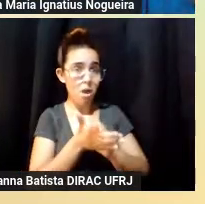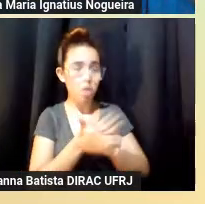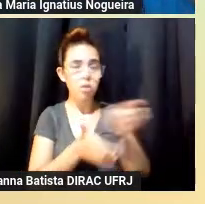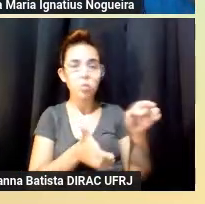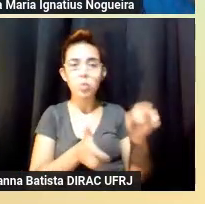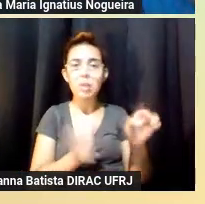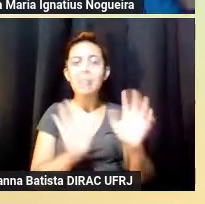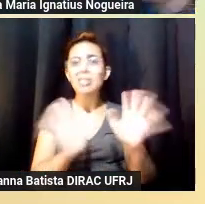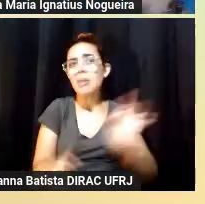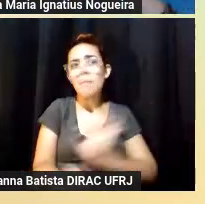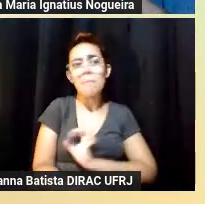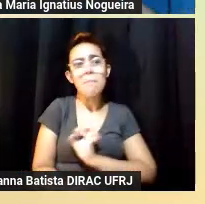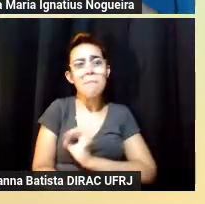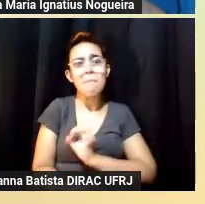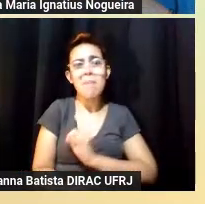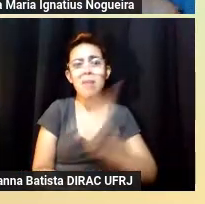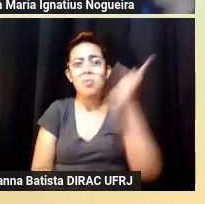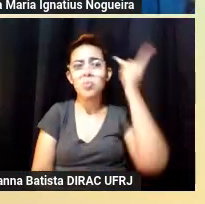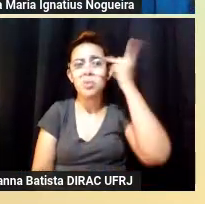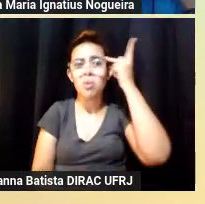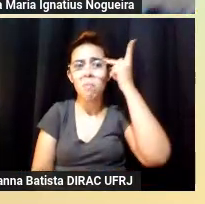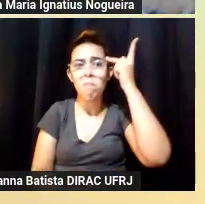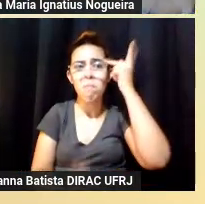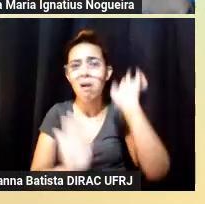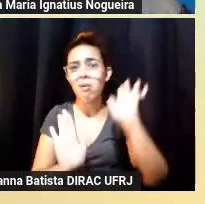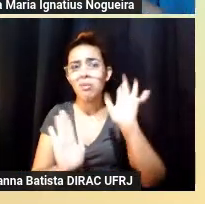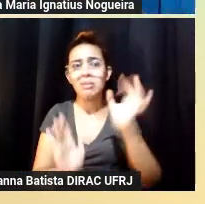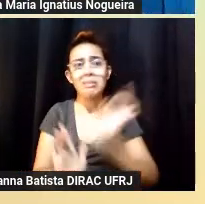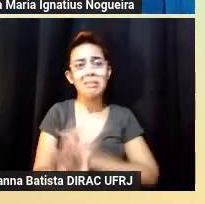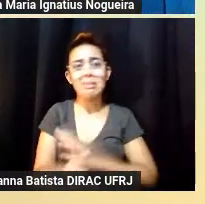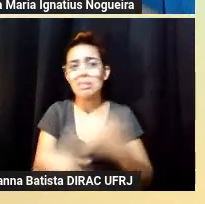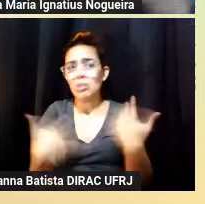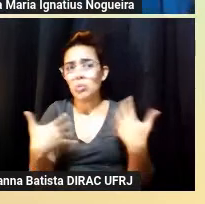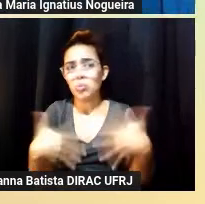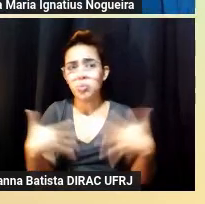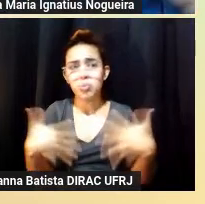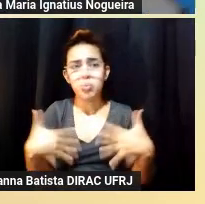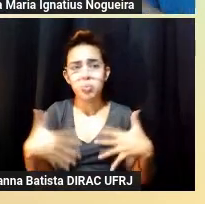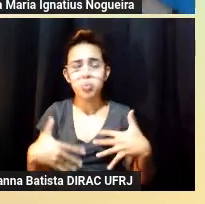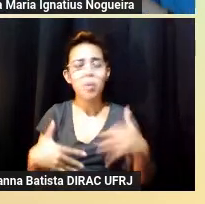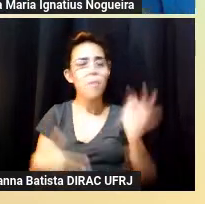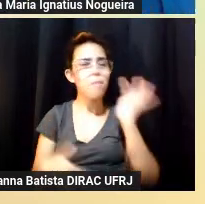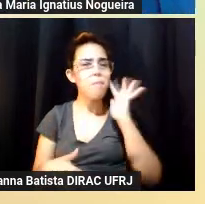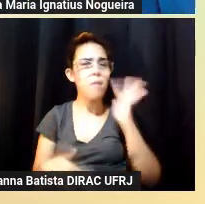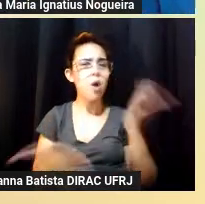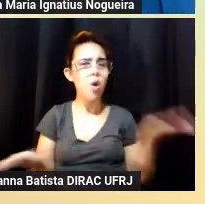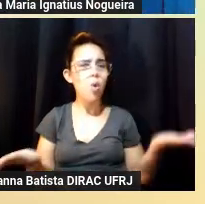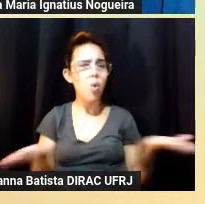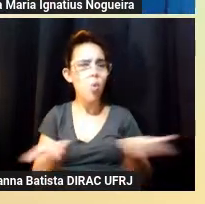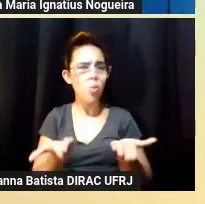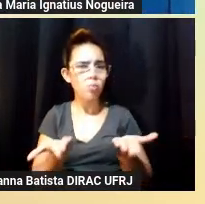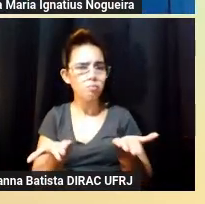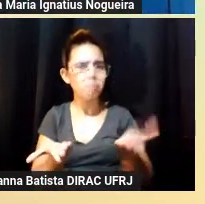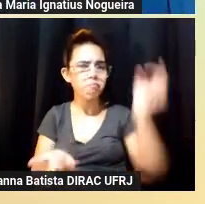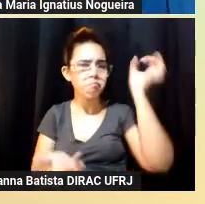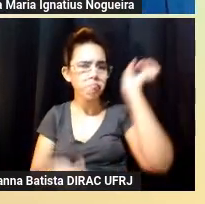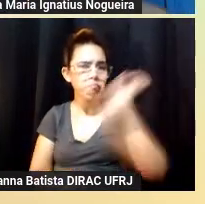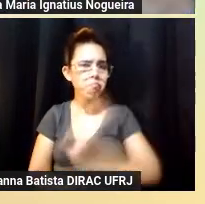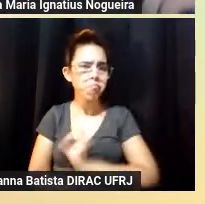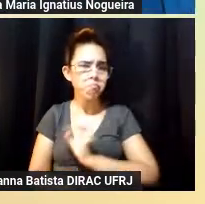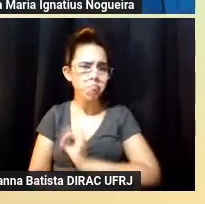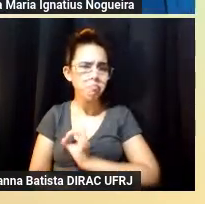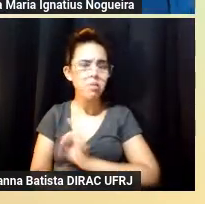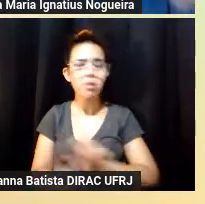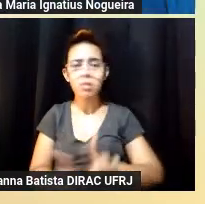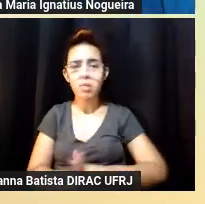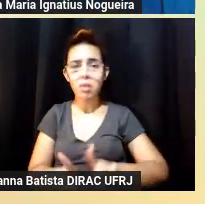Paulo naquela época, né? Imagina hoje em dia. E tinha um programa chamado Projeto Minerva, que